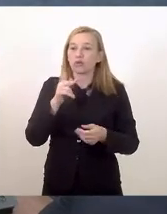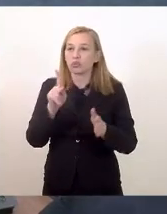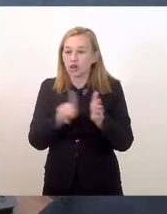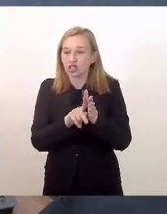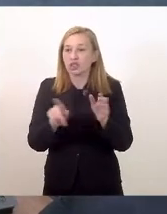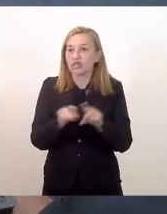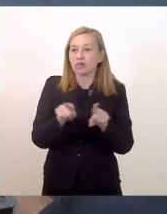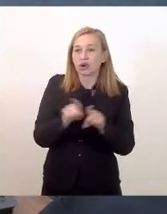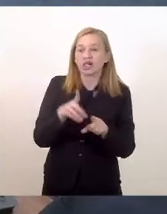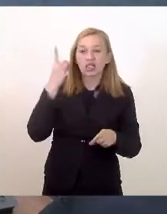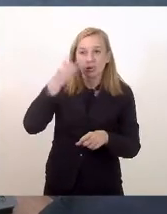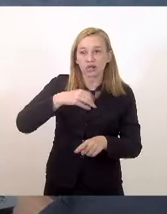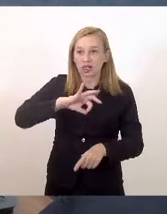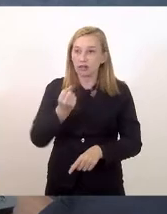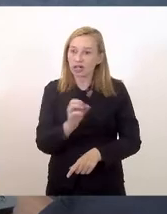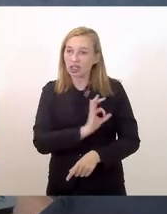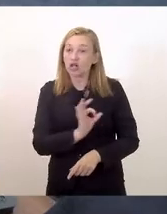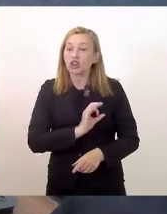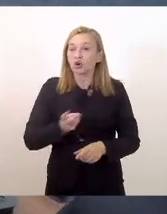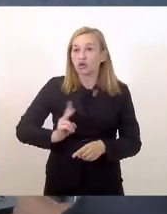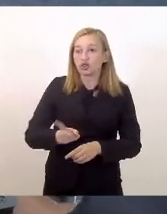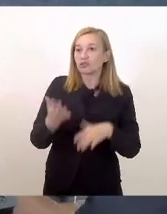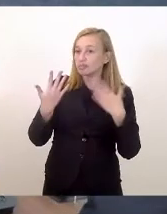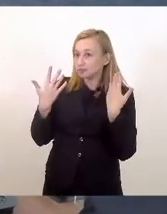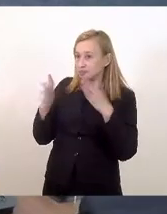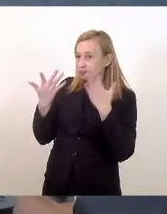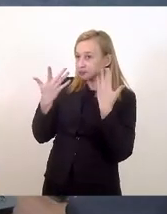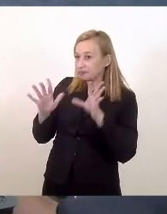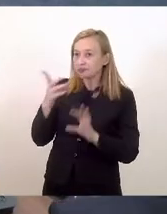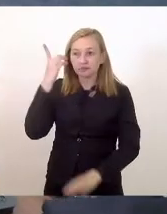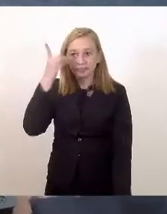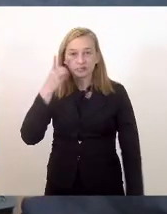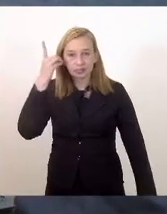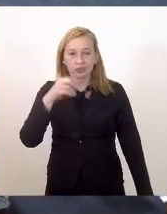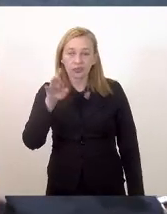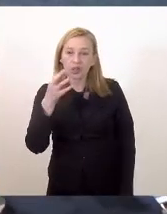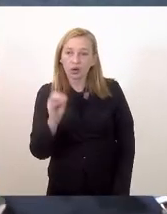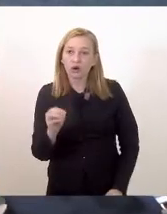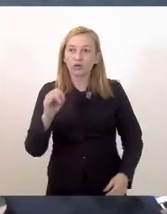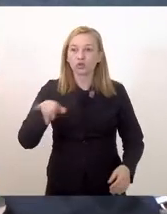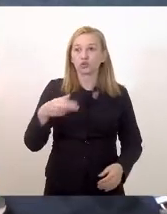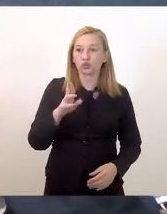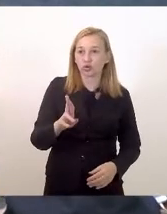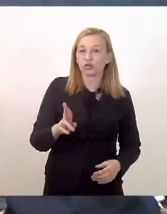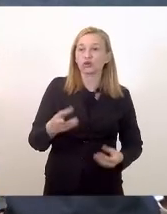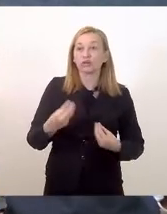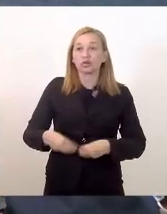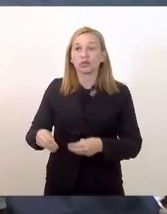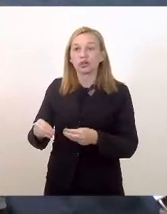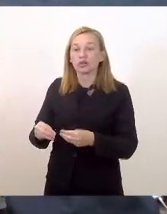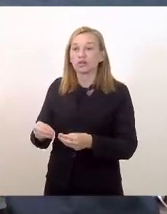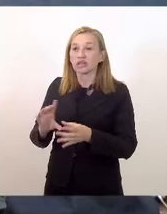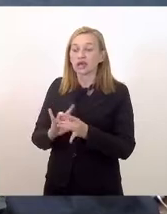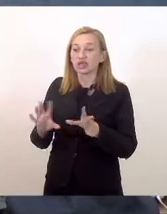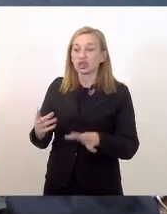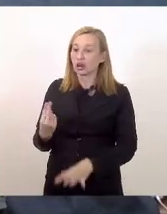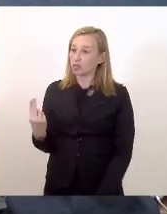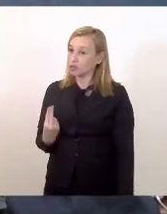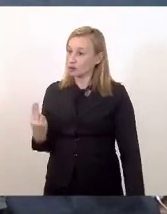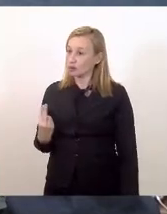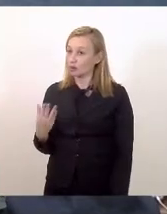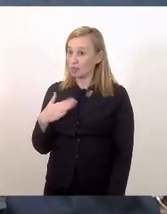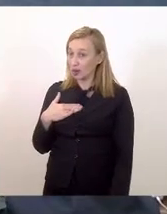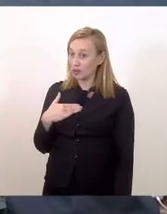E, dando continuidade, parabenizar o deputado Eurico Júnior por também me conceder a coautoria.